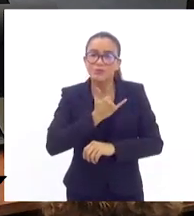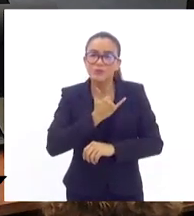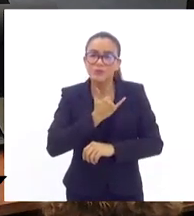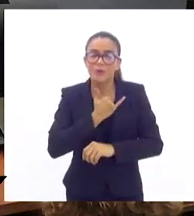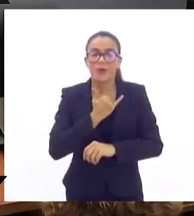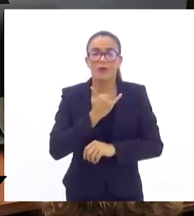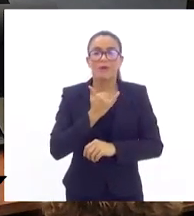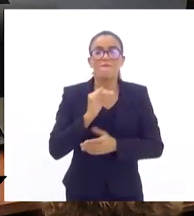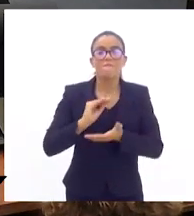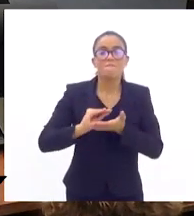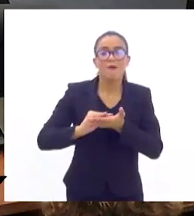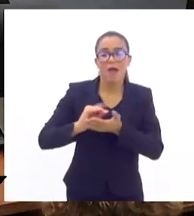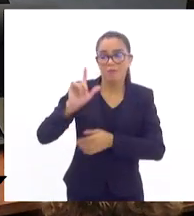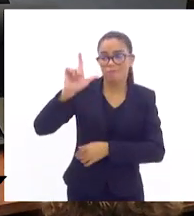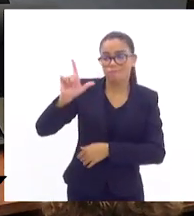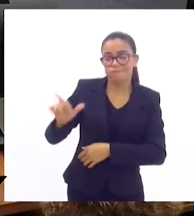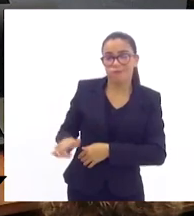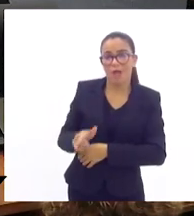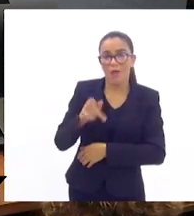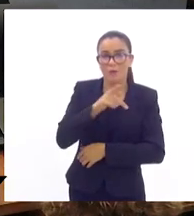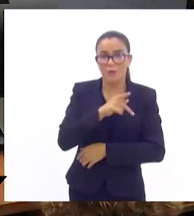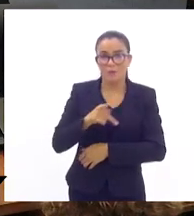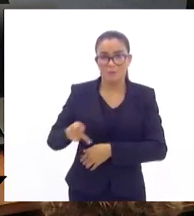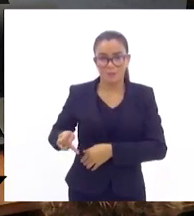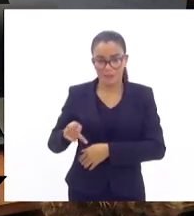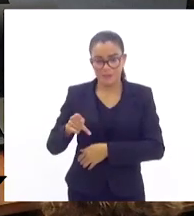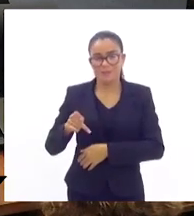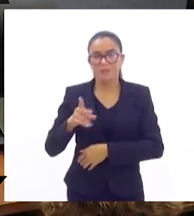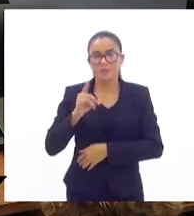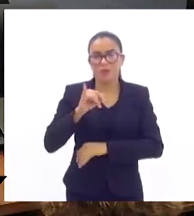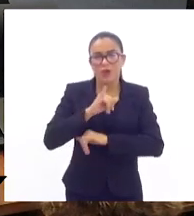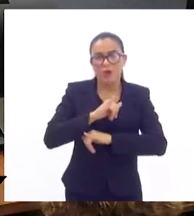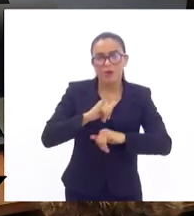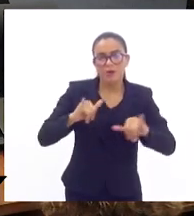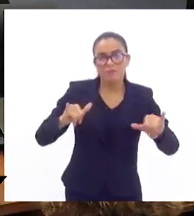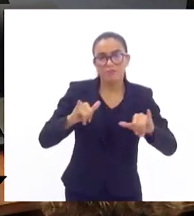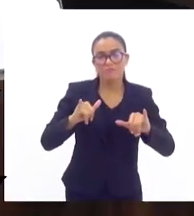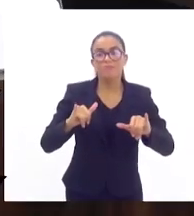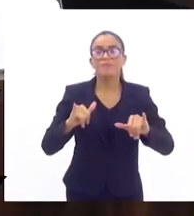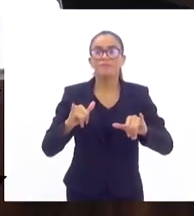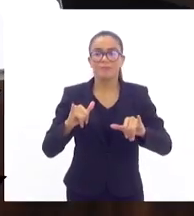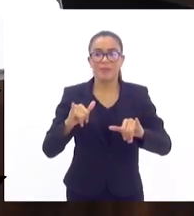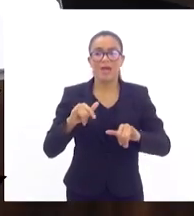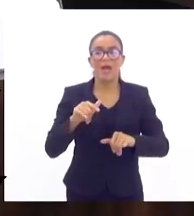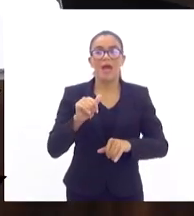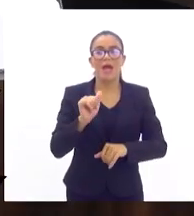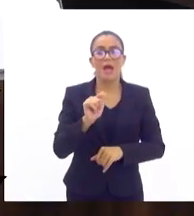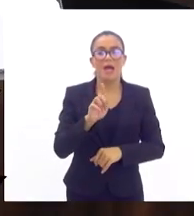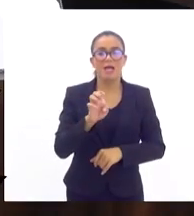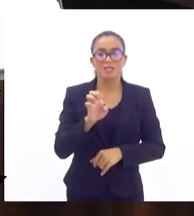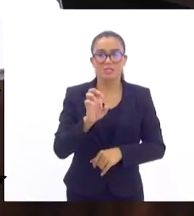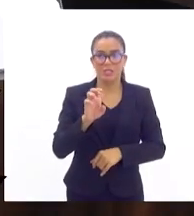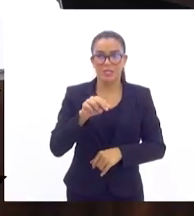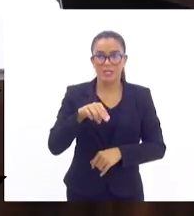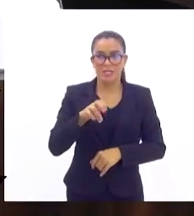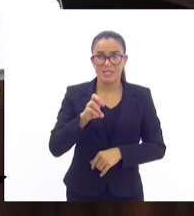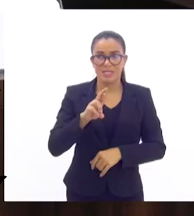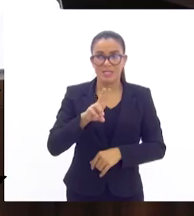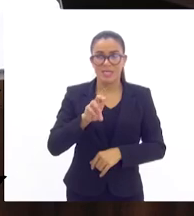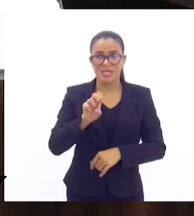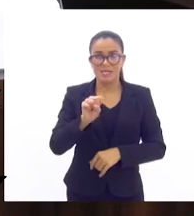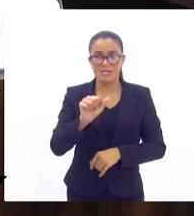a ausência do presidente, né? Eu quero só deixar registrado que a Genersa não está hoje aqui